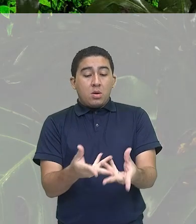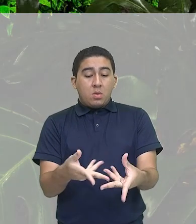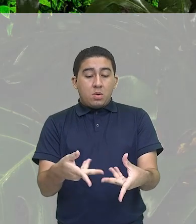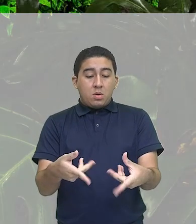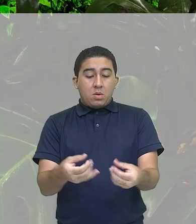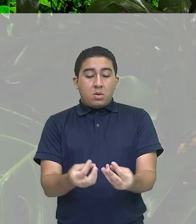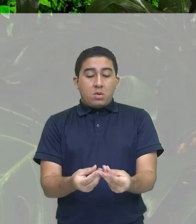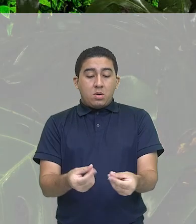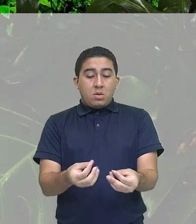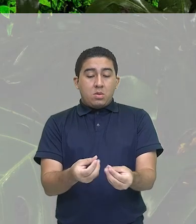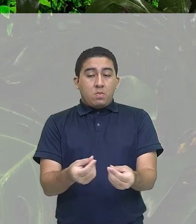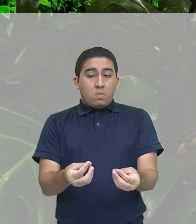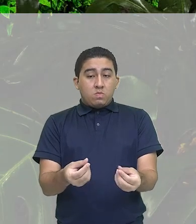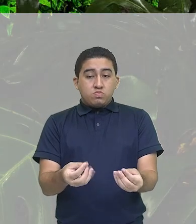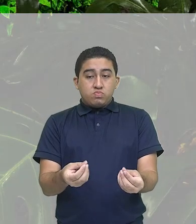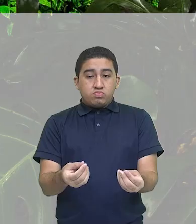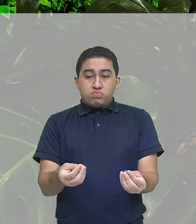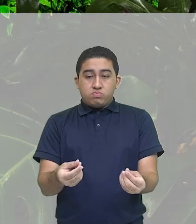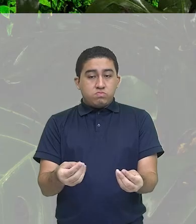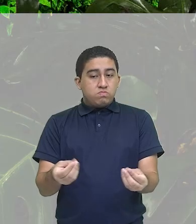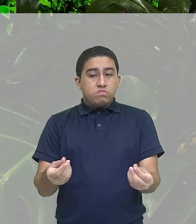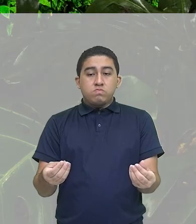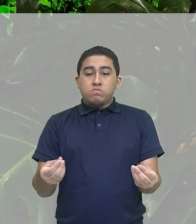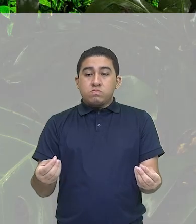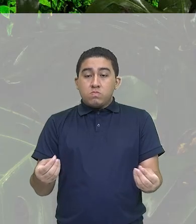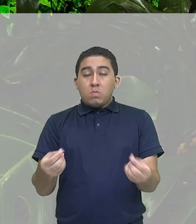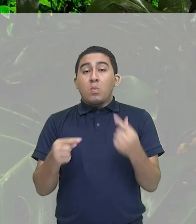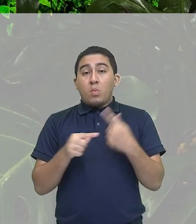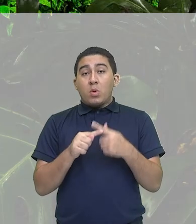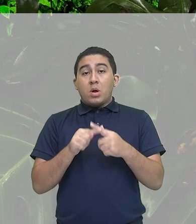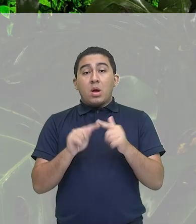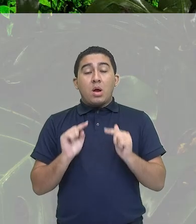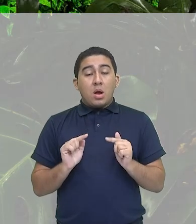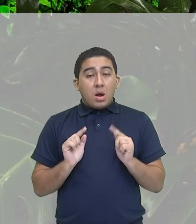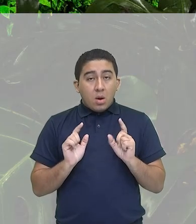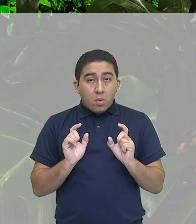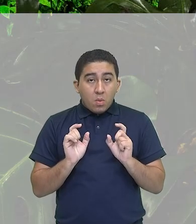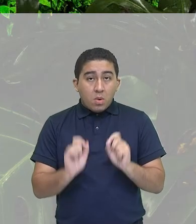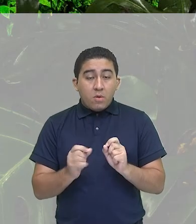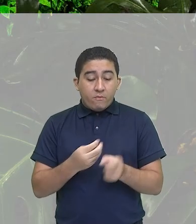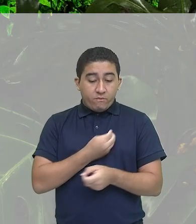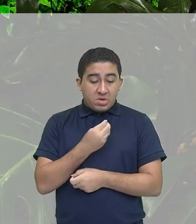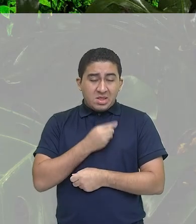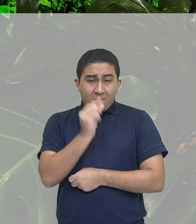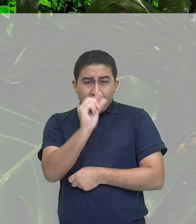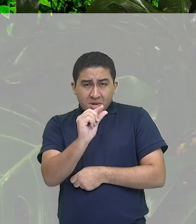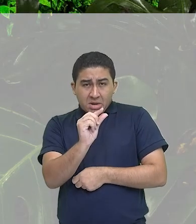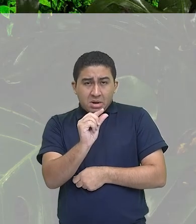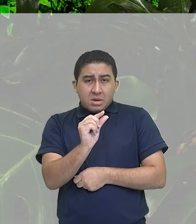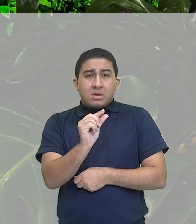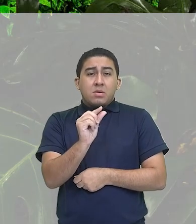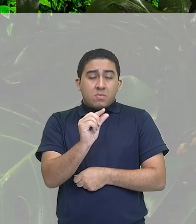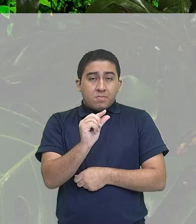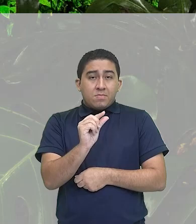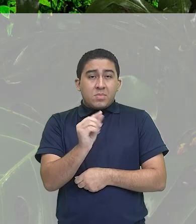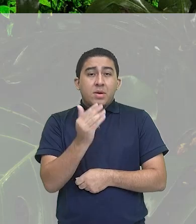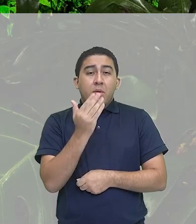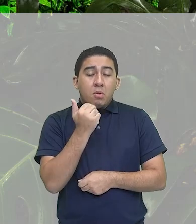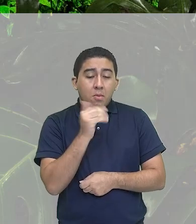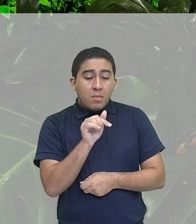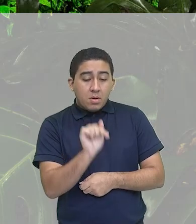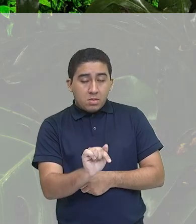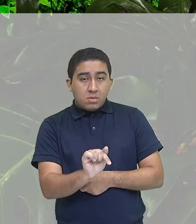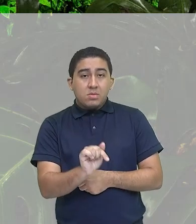vão começar a entrar em decomposição, né, pela ação dos micro-organismos decompositores. E